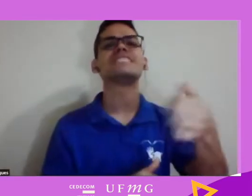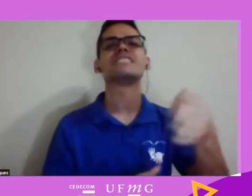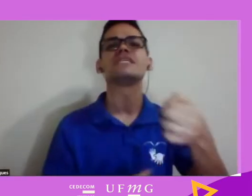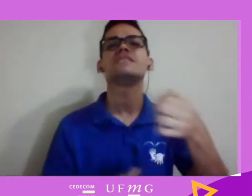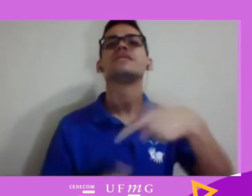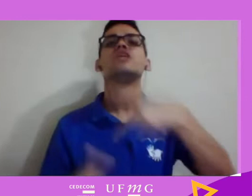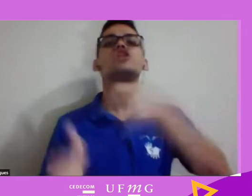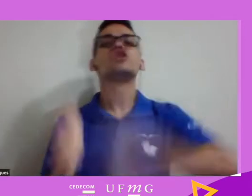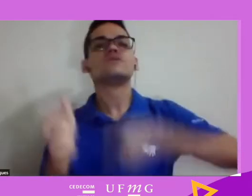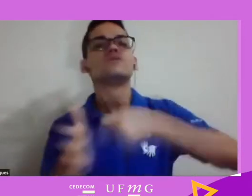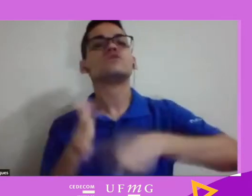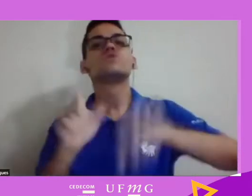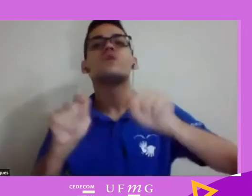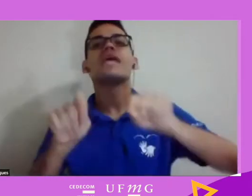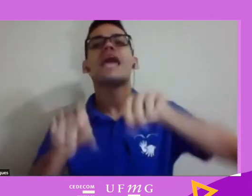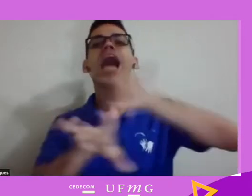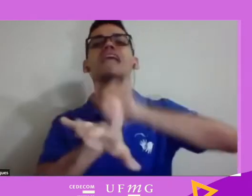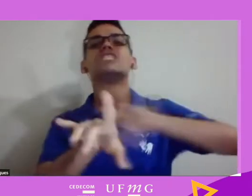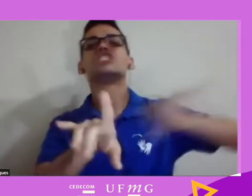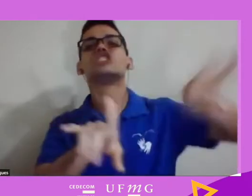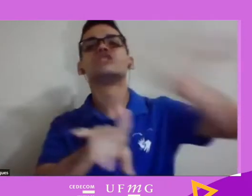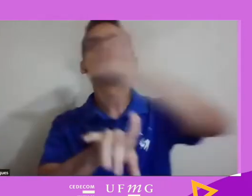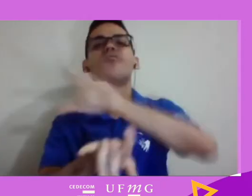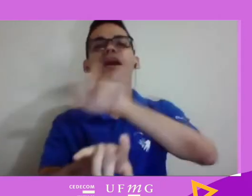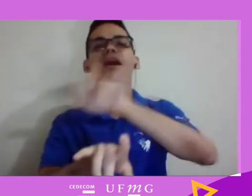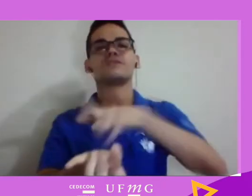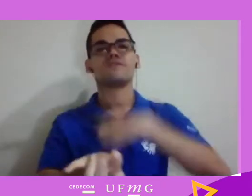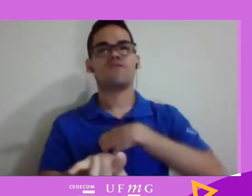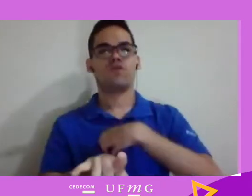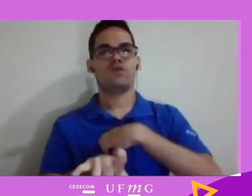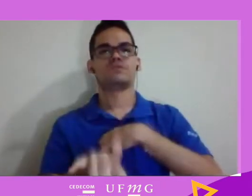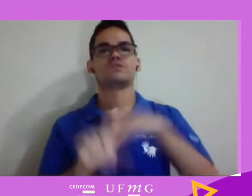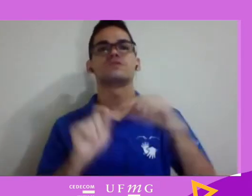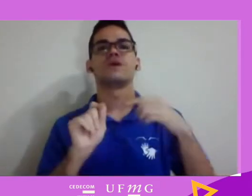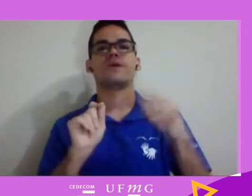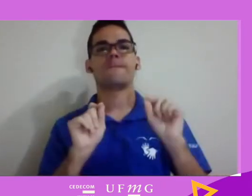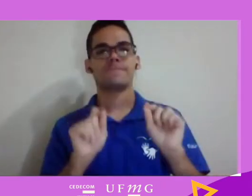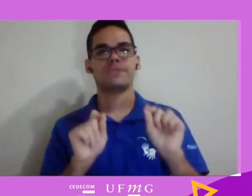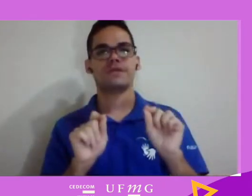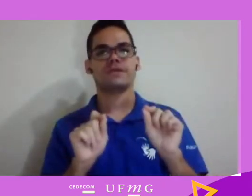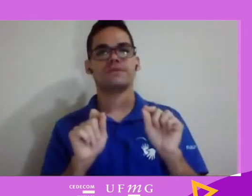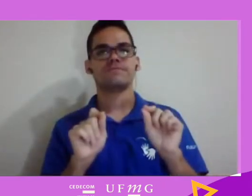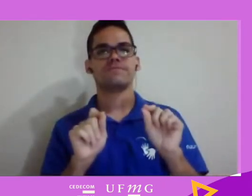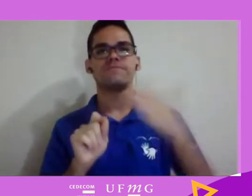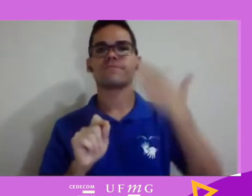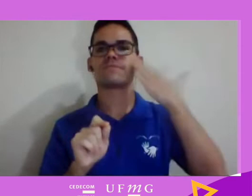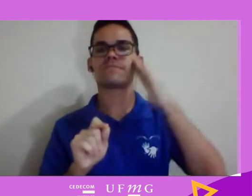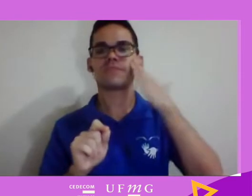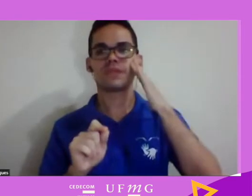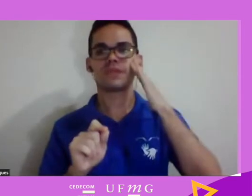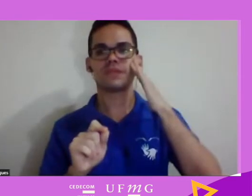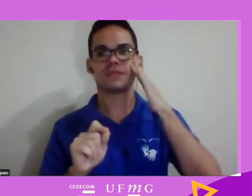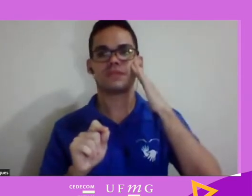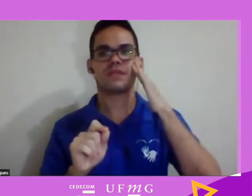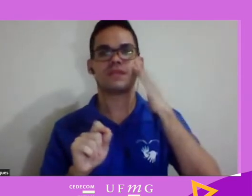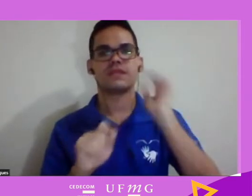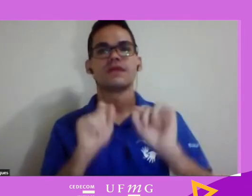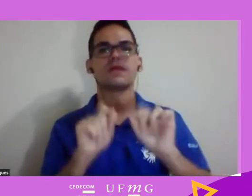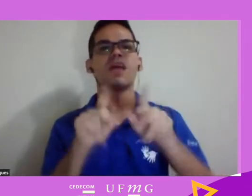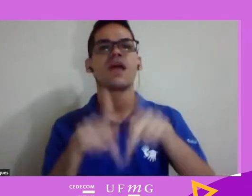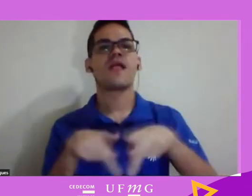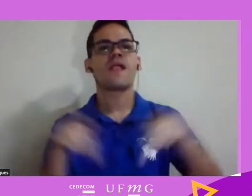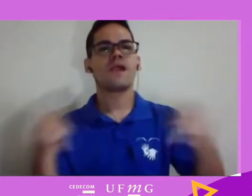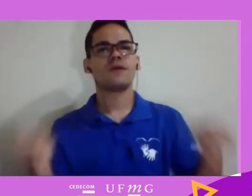se tornou popular no mundo a partir de 2003, quando o então professor do MIT, Henry Jenkins, escreveu um artigo que